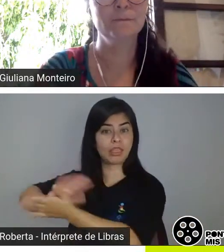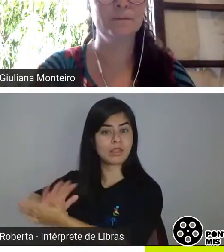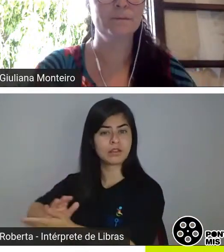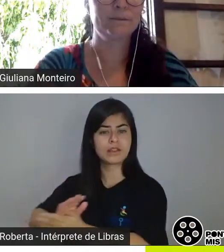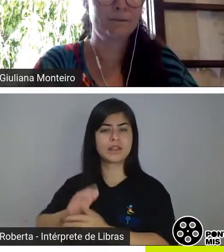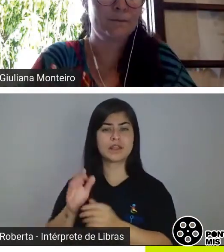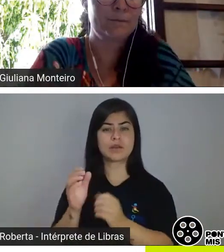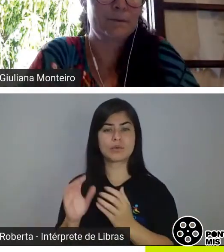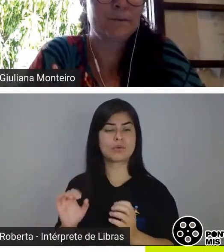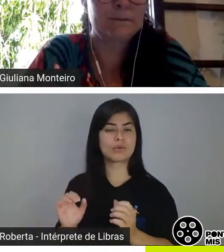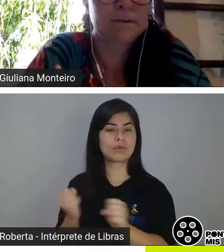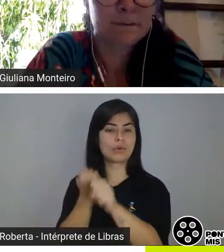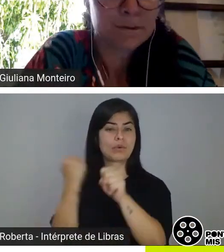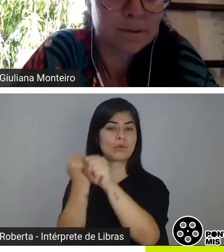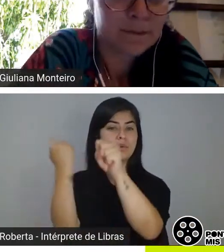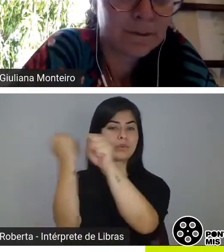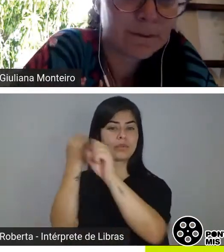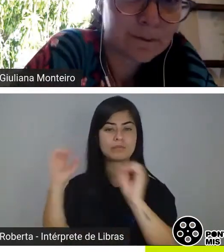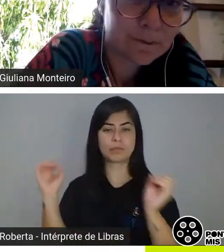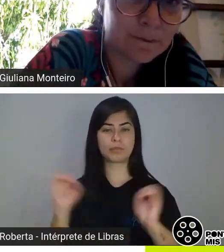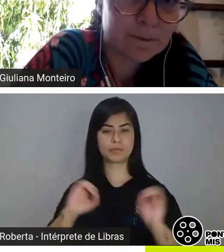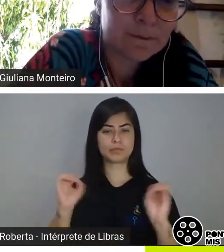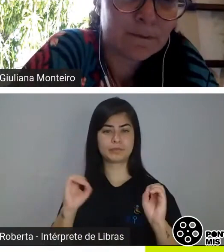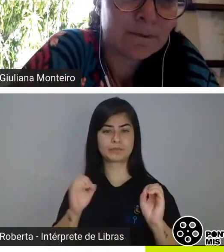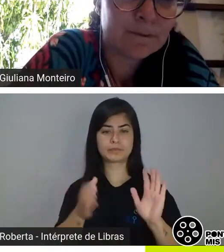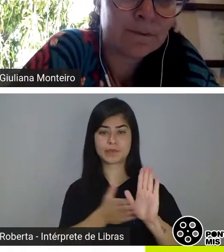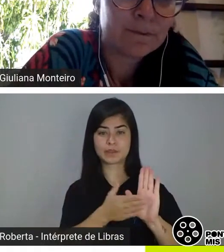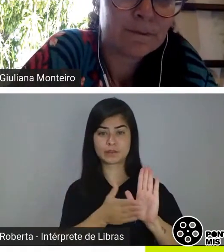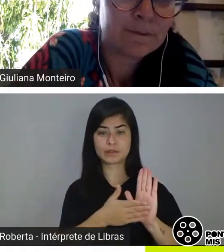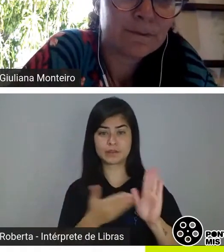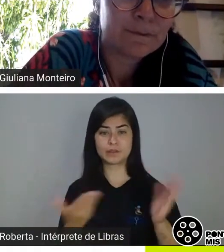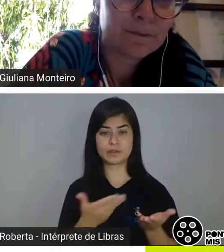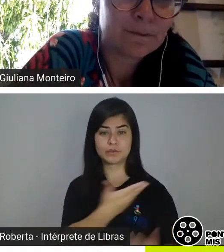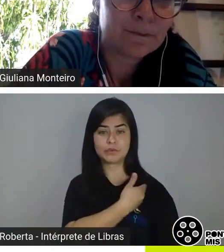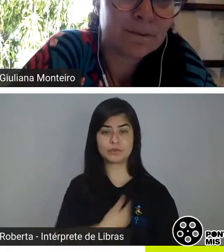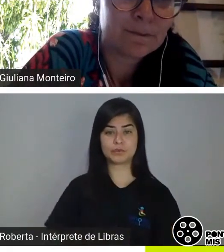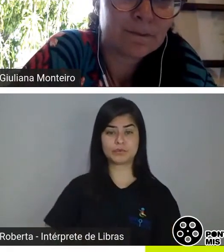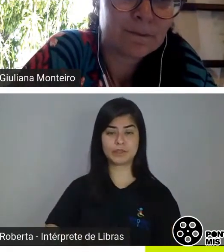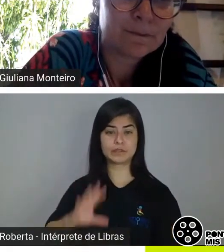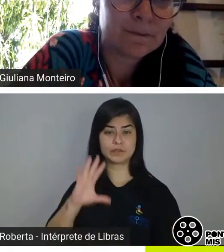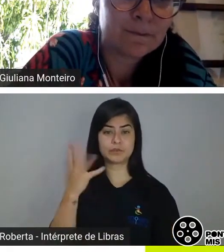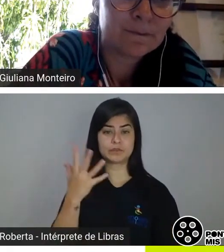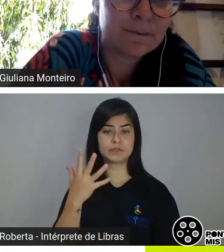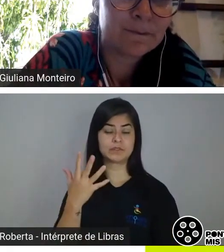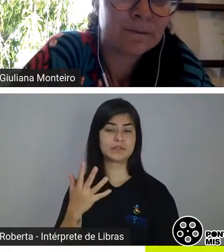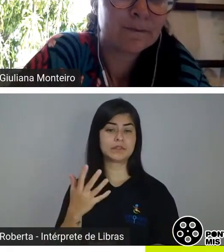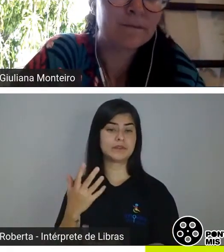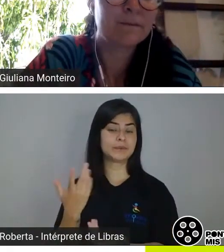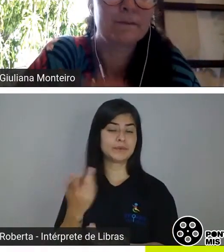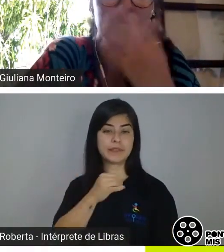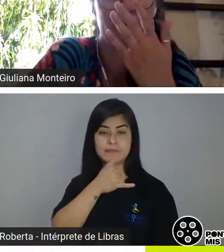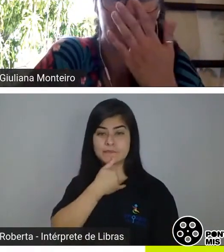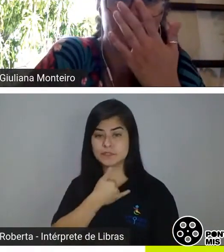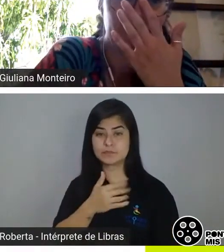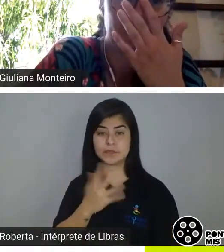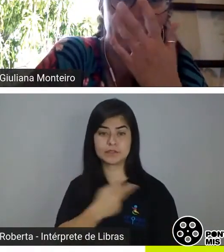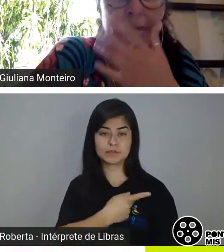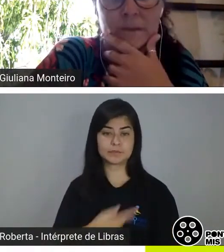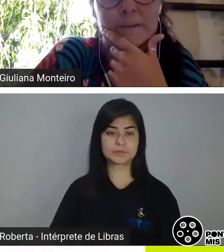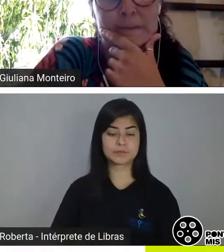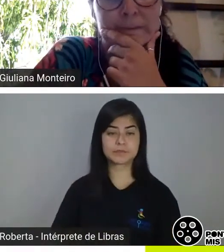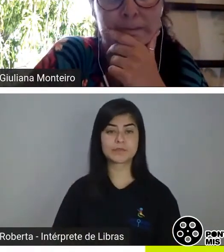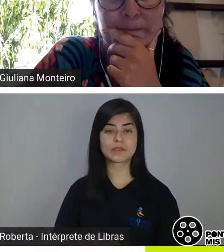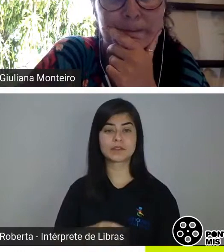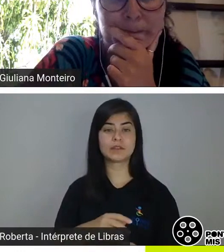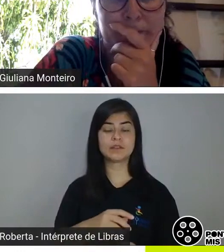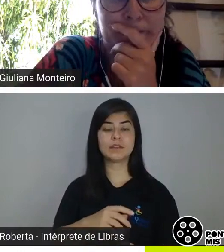A proposta desse governo que foi eleito, infelizmente, ele é destruir.